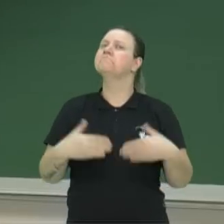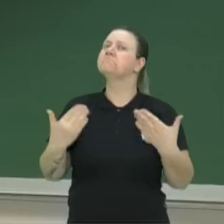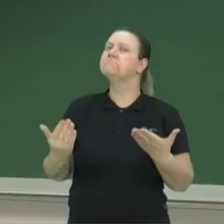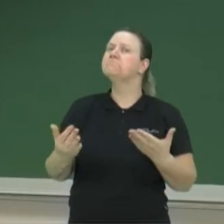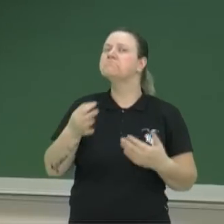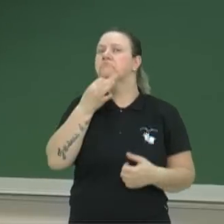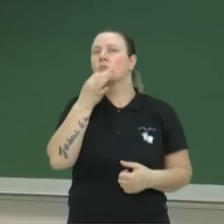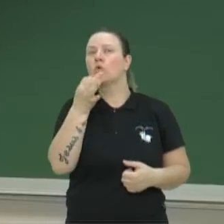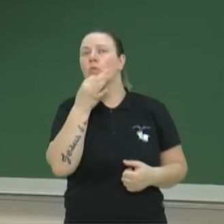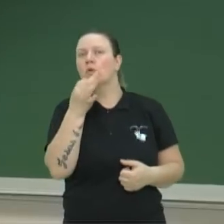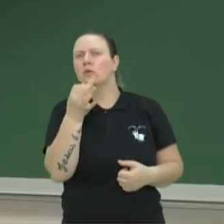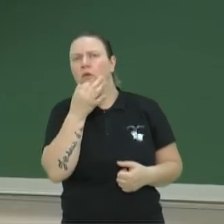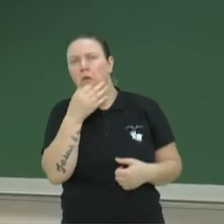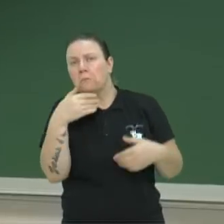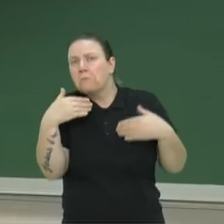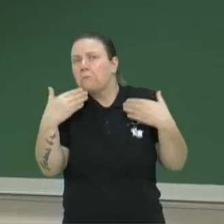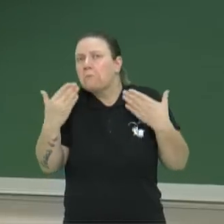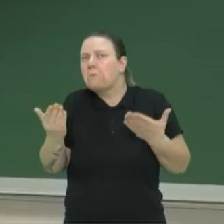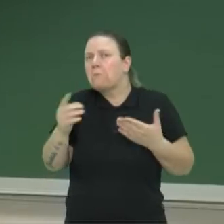Opinião, será?